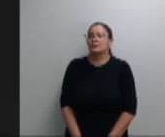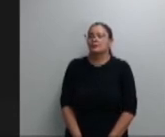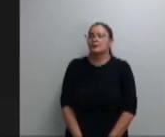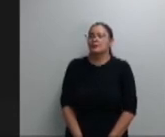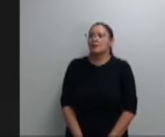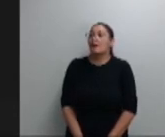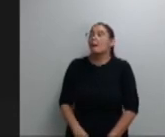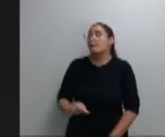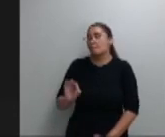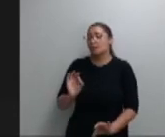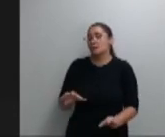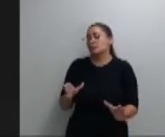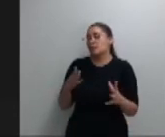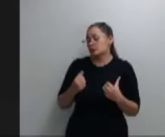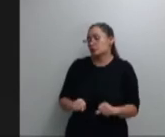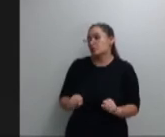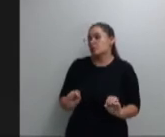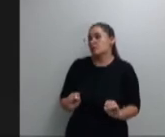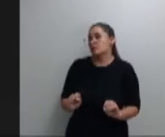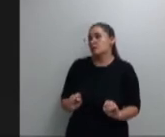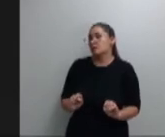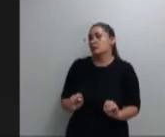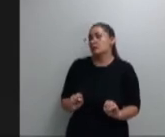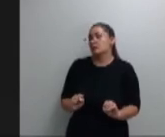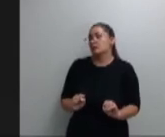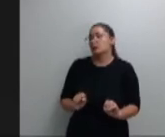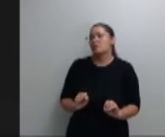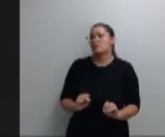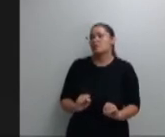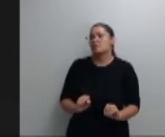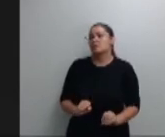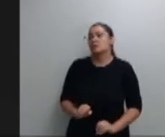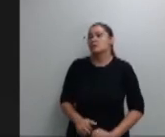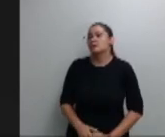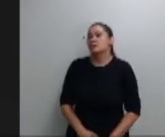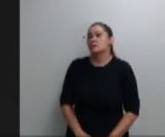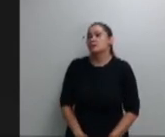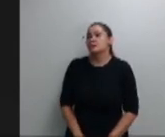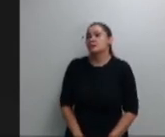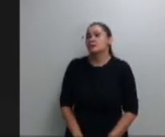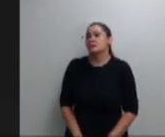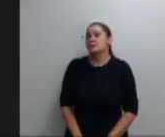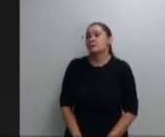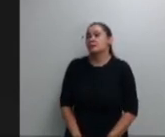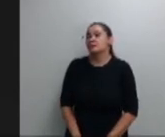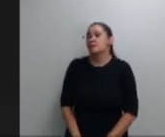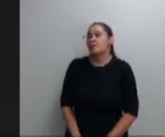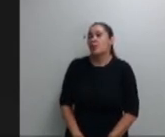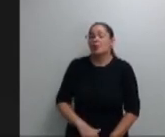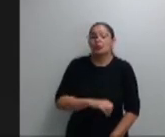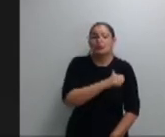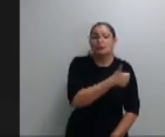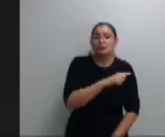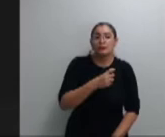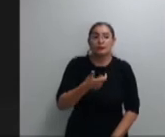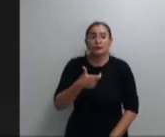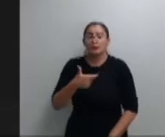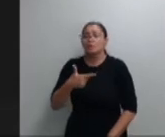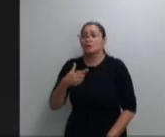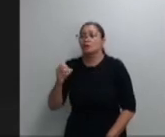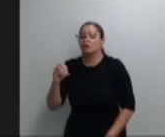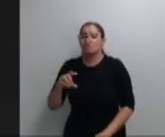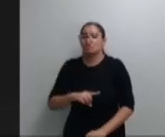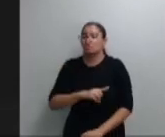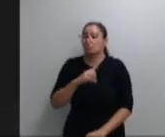pode até ser no centesto no vigésimo dia não pode ser no vigésimo primeiro até 120 vale ministro